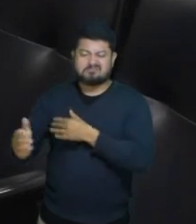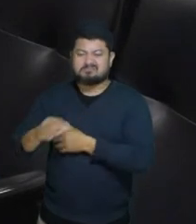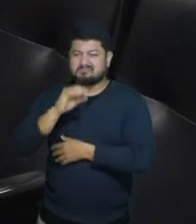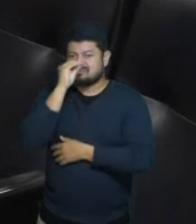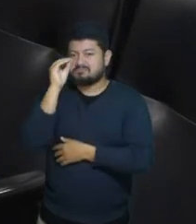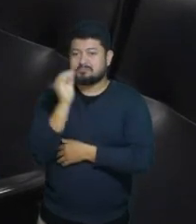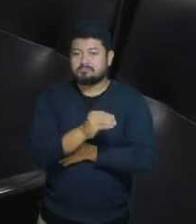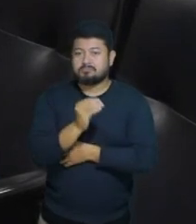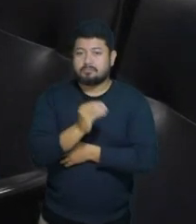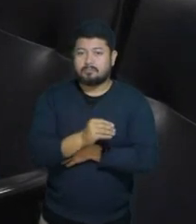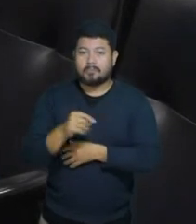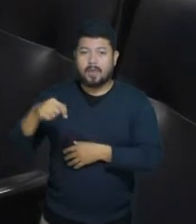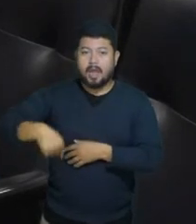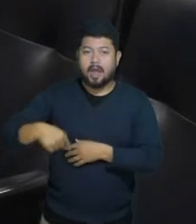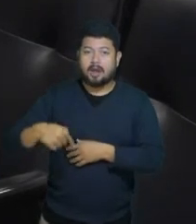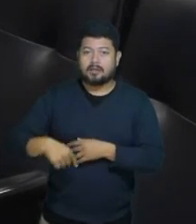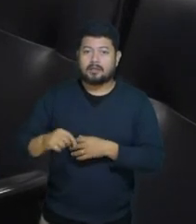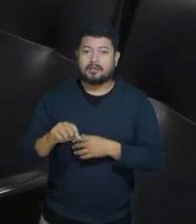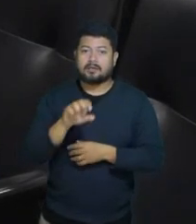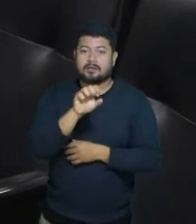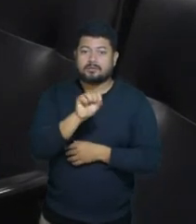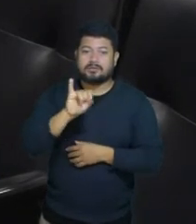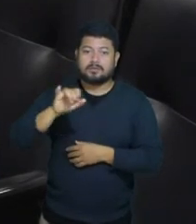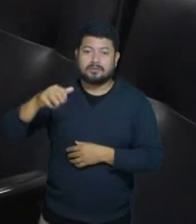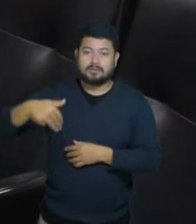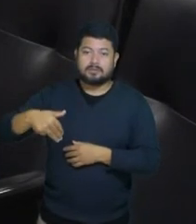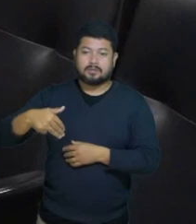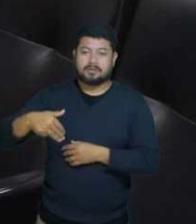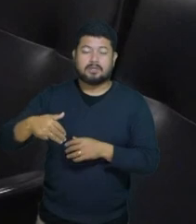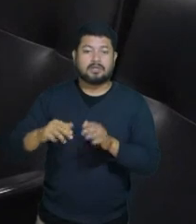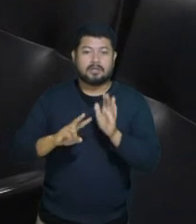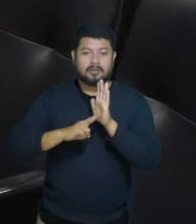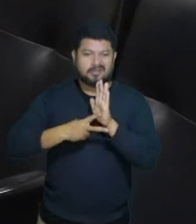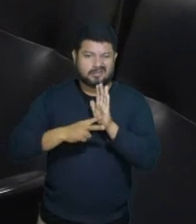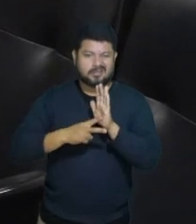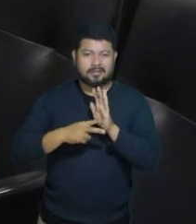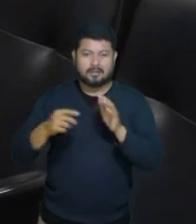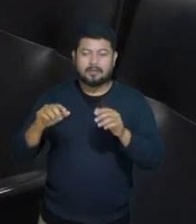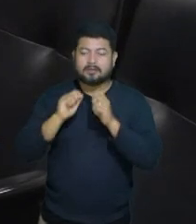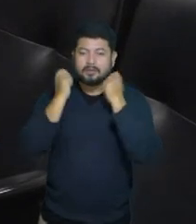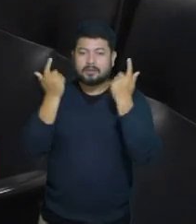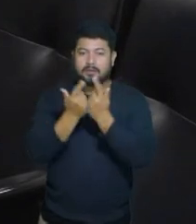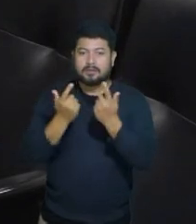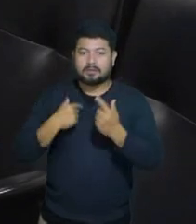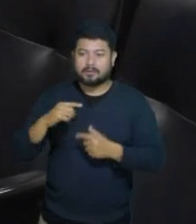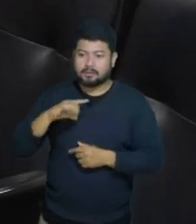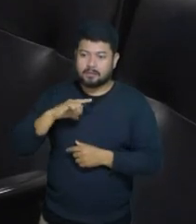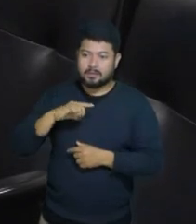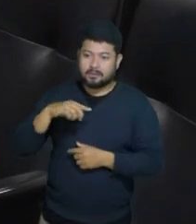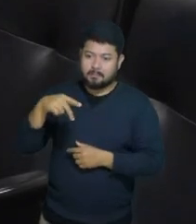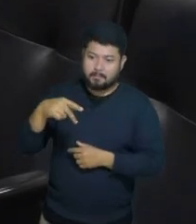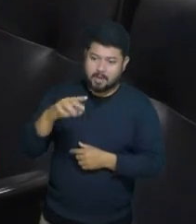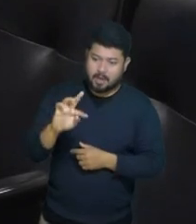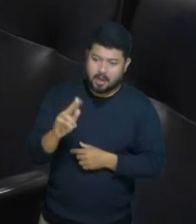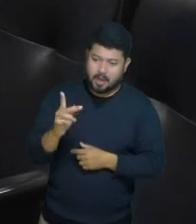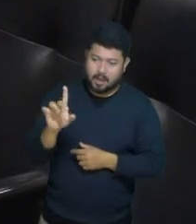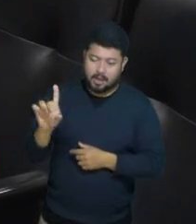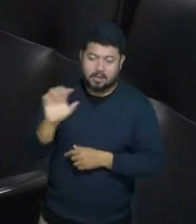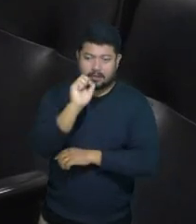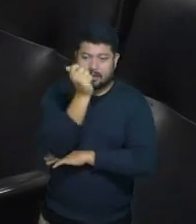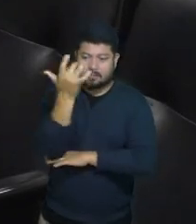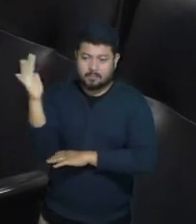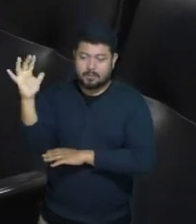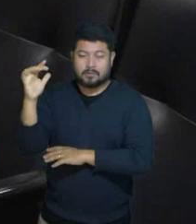isso. O Sindalesc tem o projeto Pegada Ambiental, que pensa esse assunto com algumas